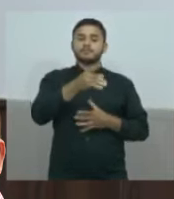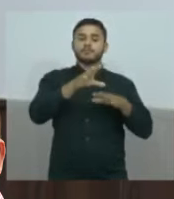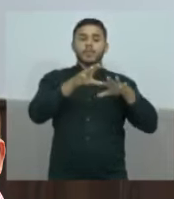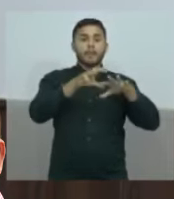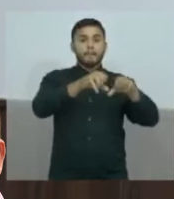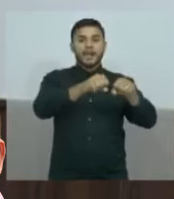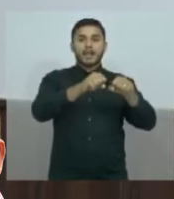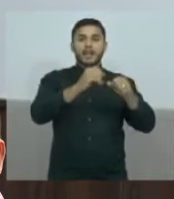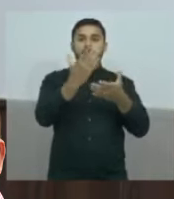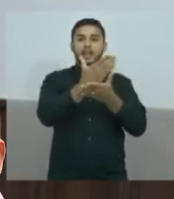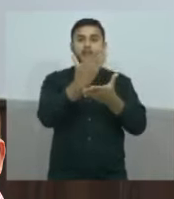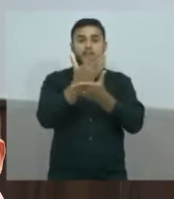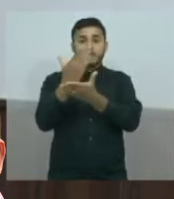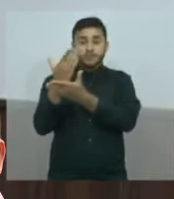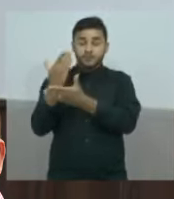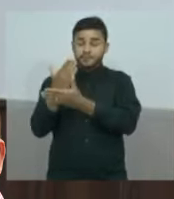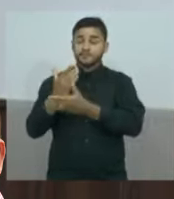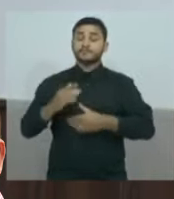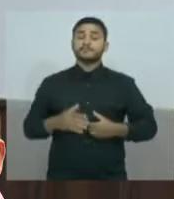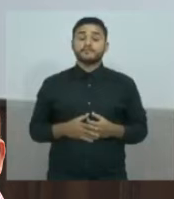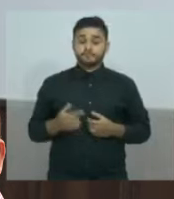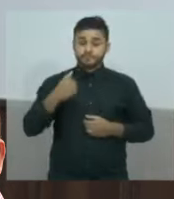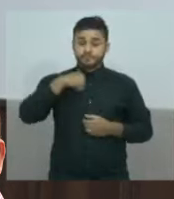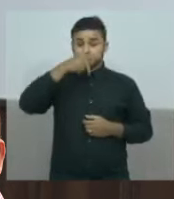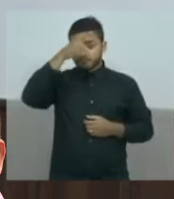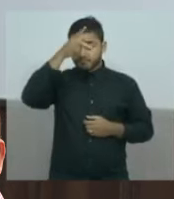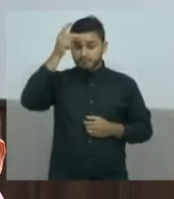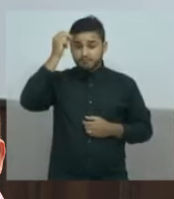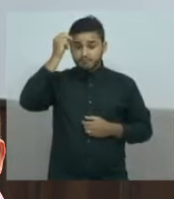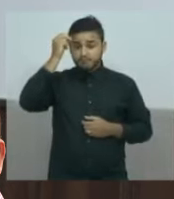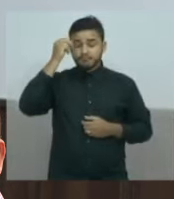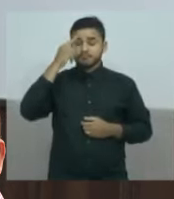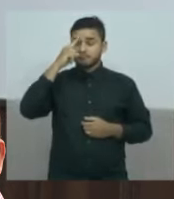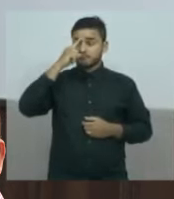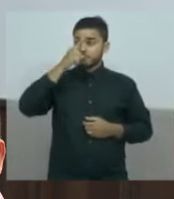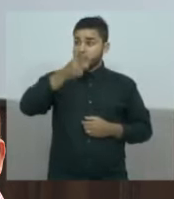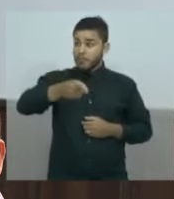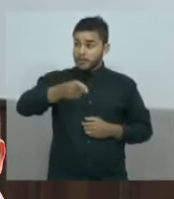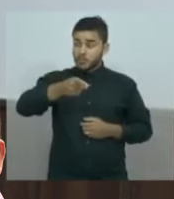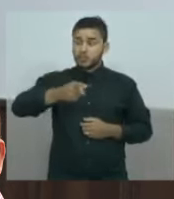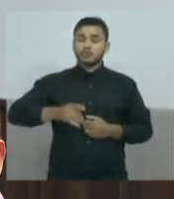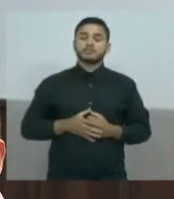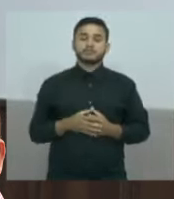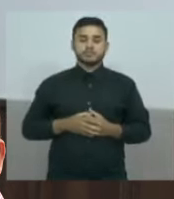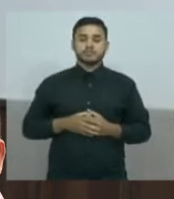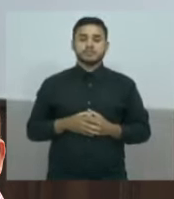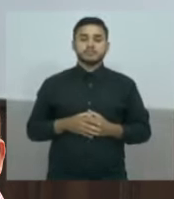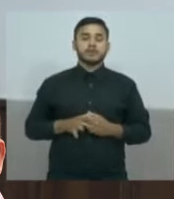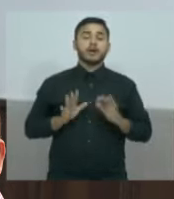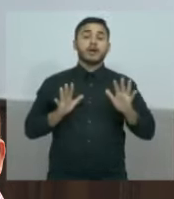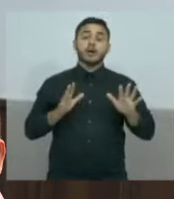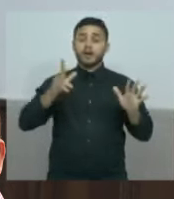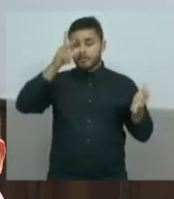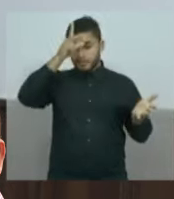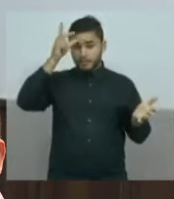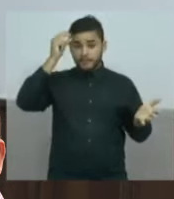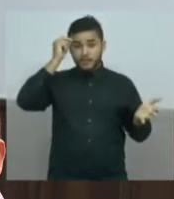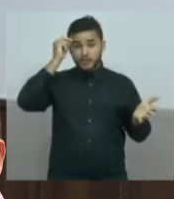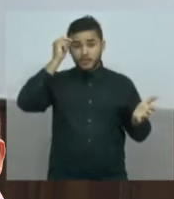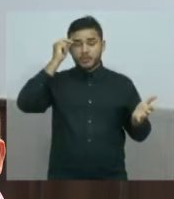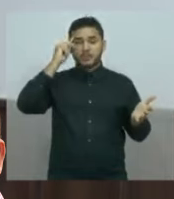recolher. Após Crivella ter determinado esse recolhimento dos livros, a prefeitura, inclusive, ainda